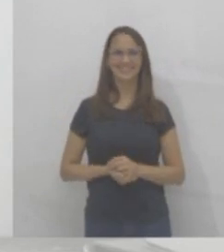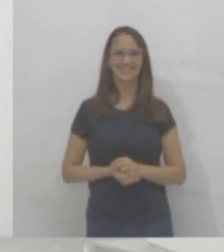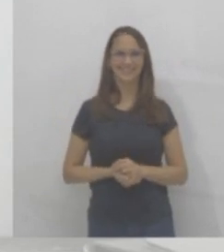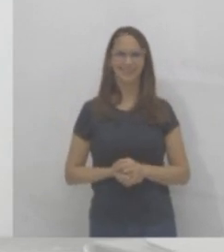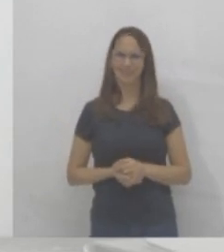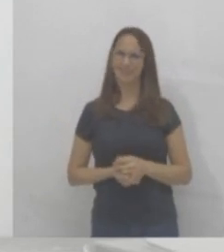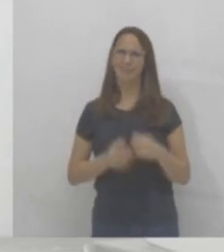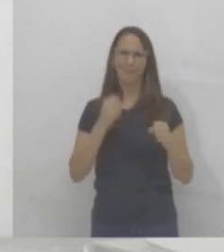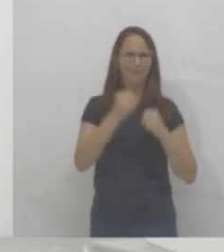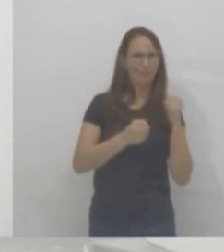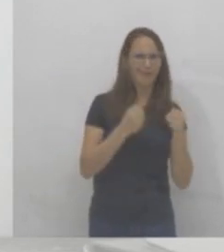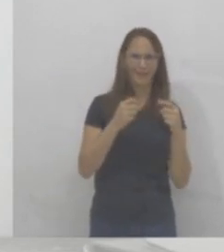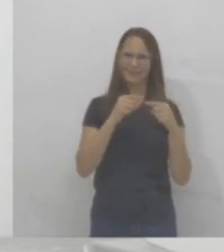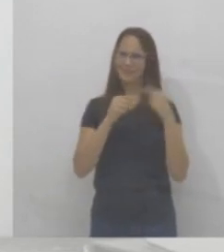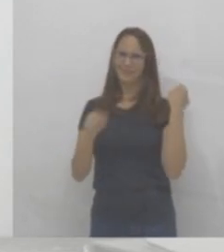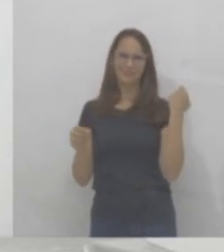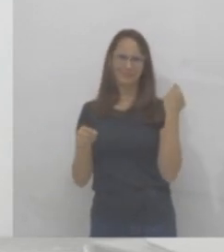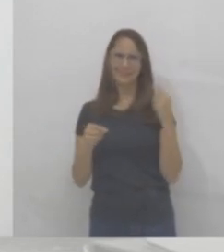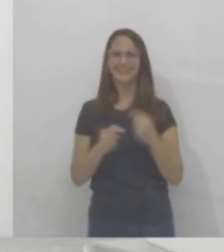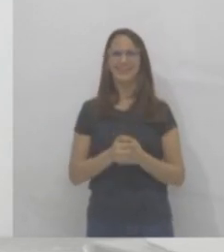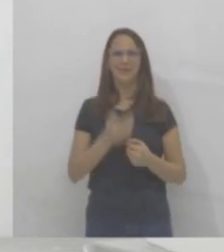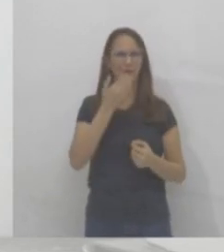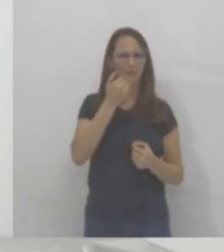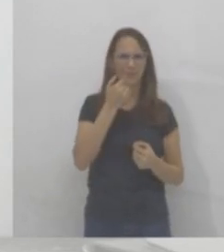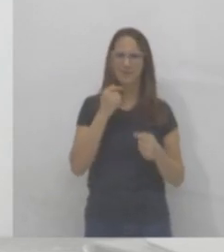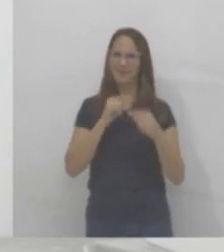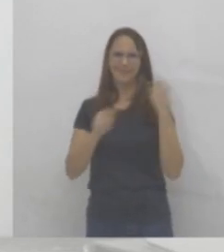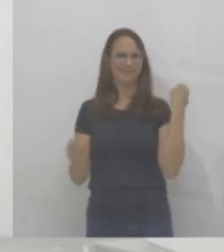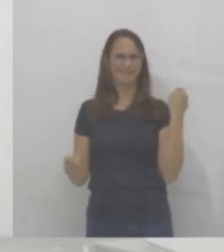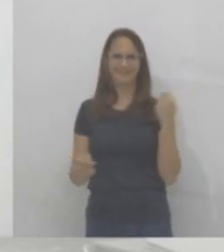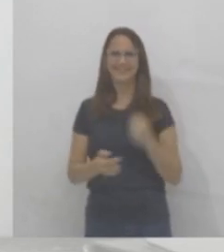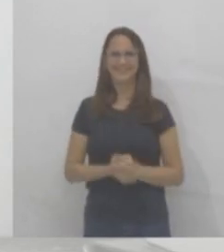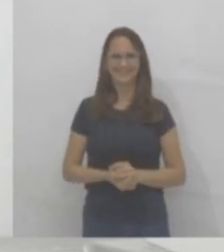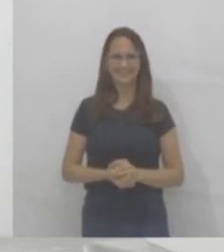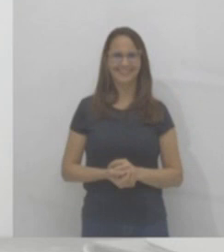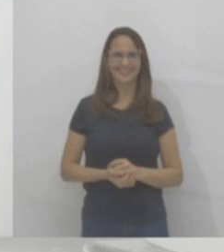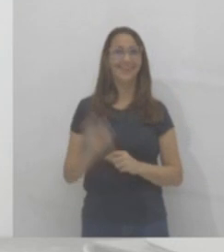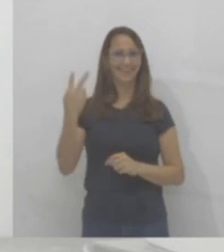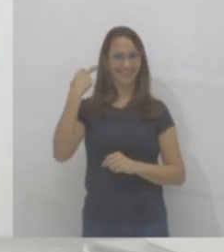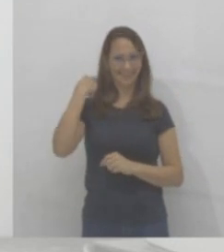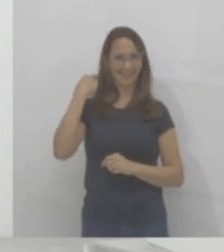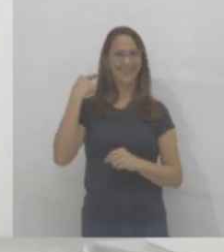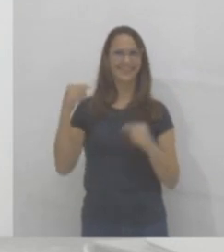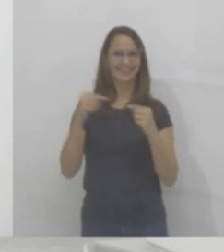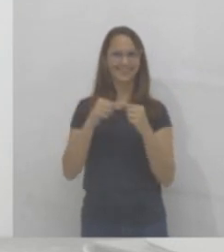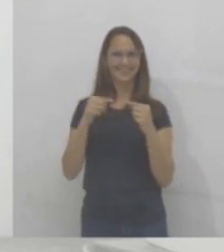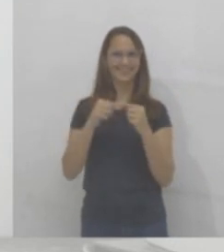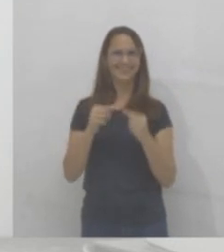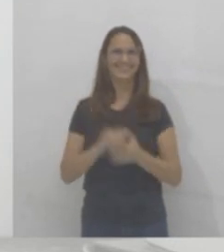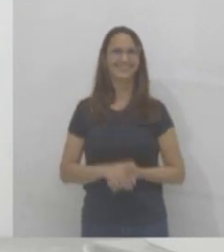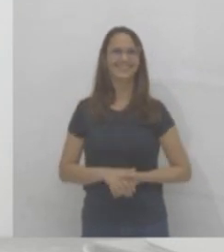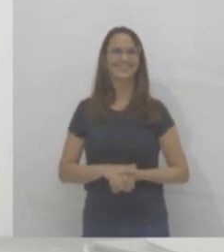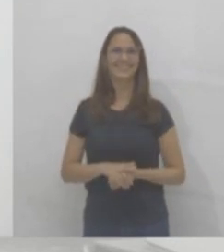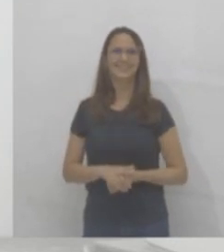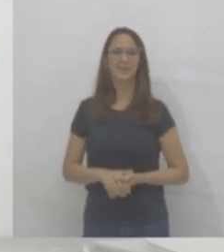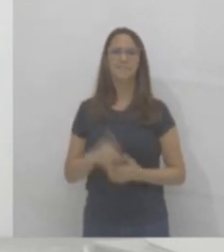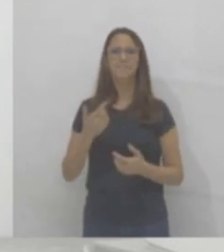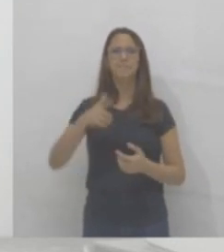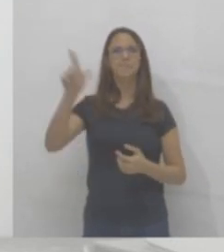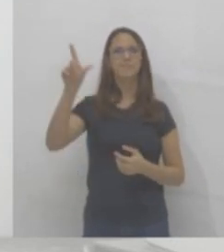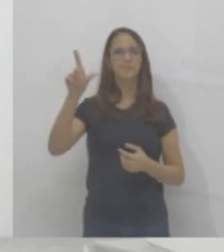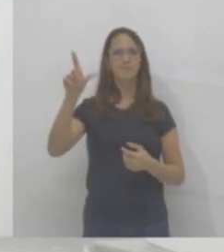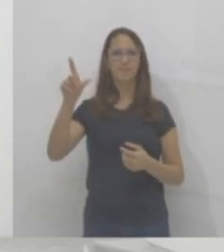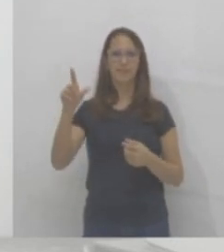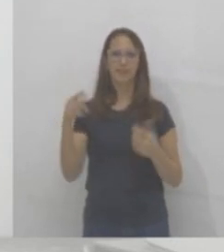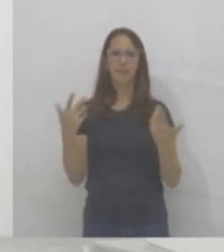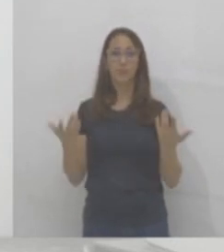meu cabelo. Então, aqui era uma questão de lógica, tá? Próximo exercício. Escolha a melhor alternativa para que a